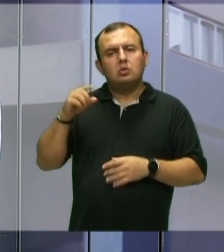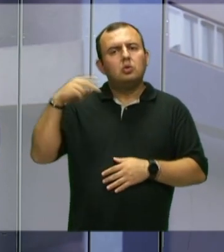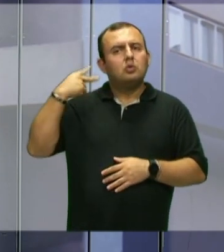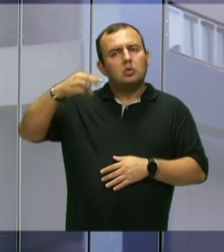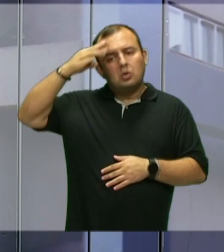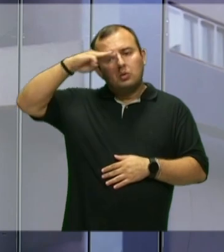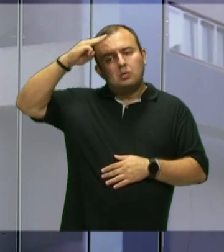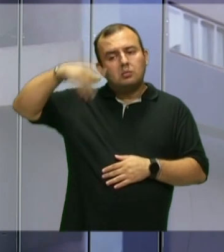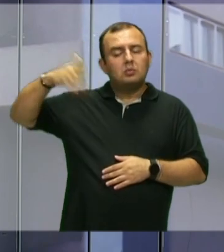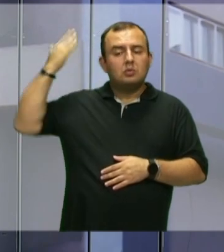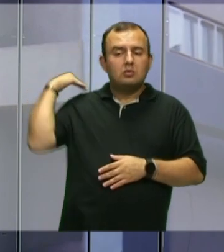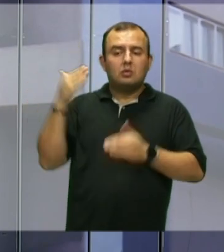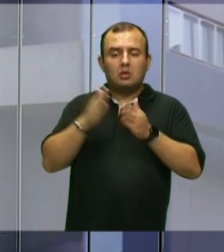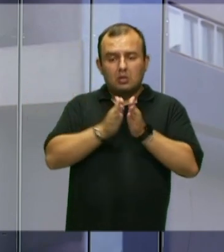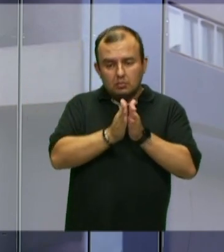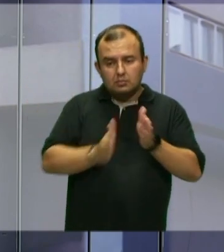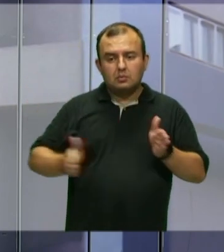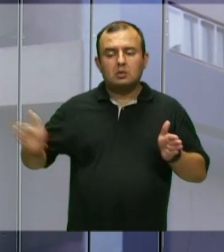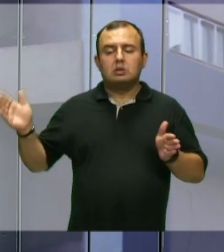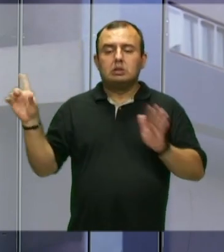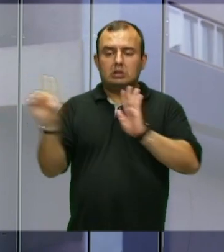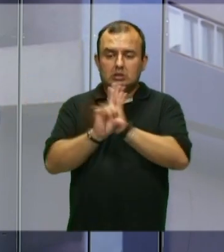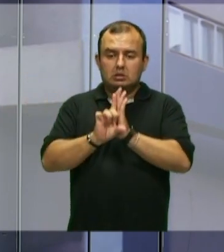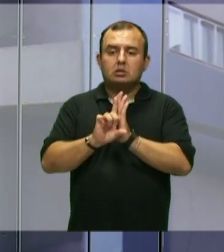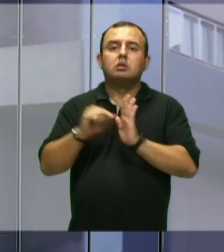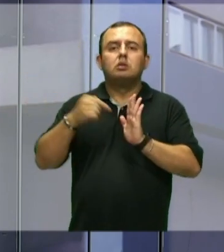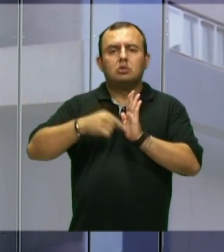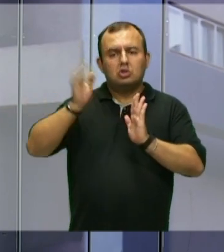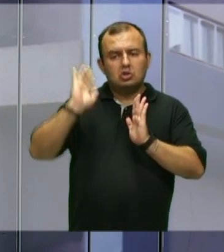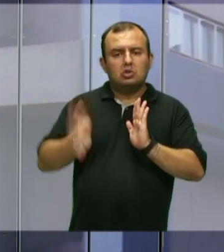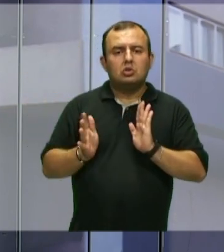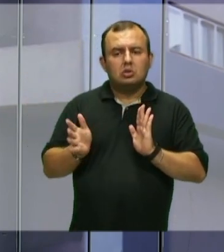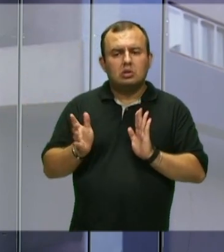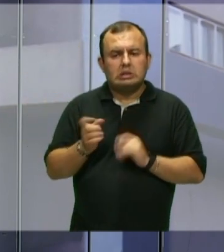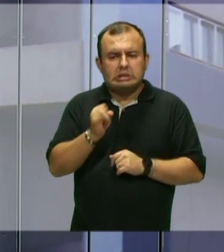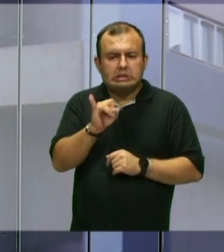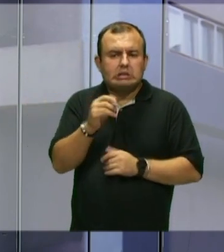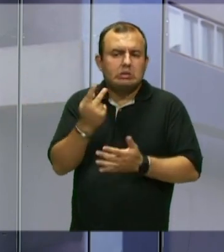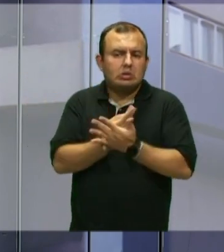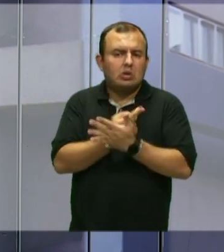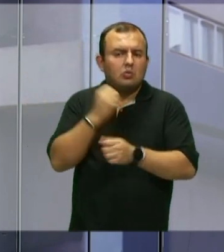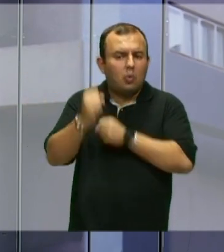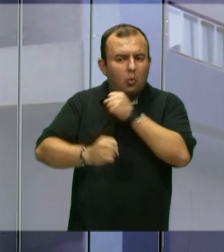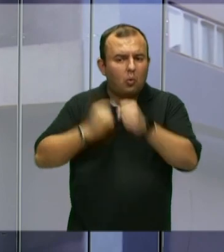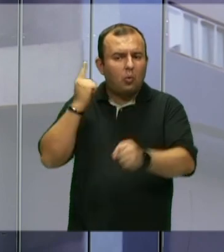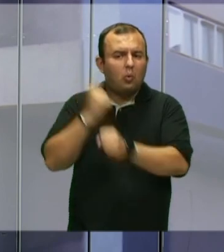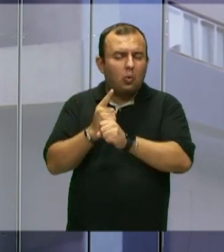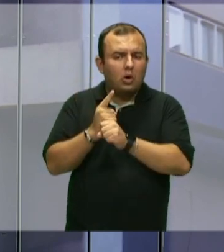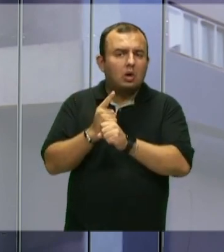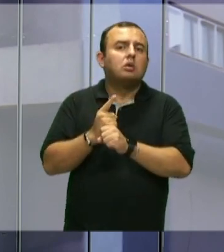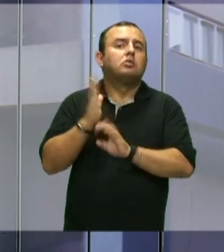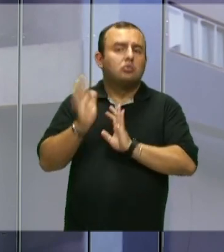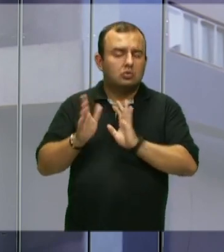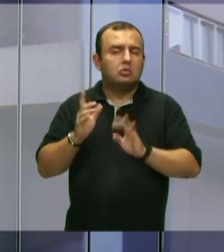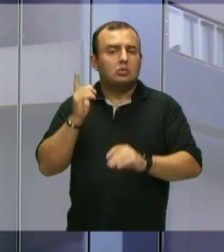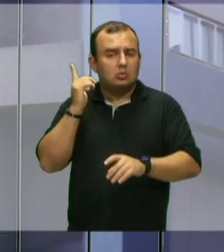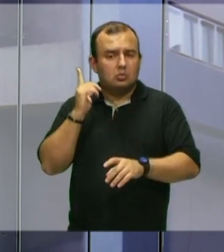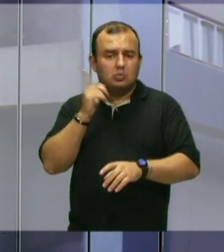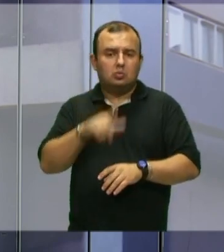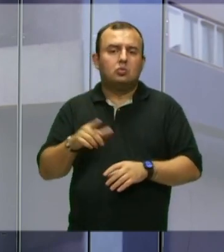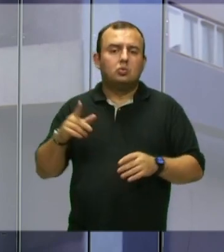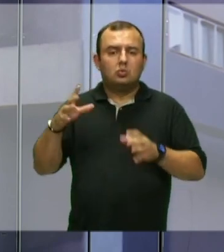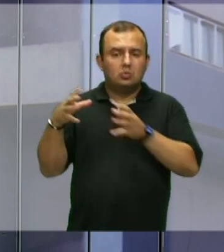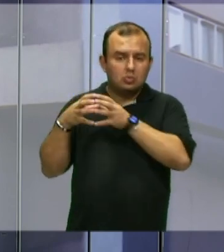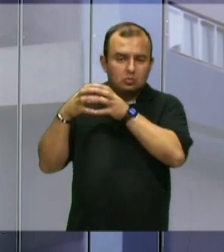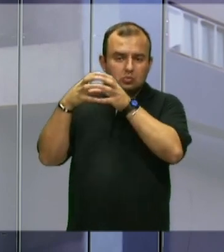já tinha peço a prorrogação da sanção dessa lei, que, se eu não estou equivocado, 1 ano. E quando bateu esse 1 ano, esse pessoal veio